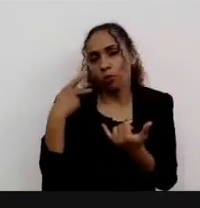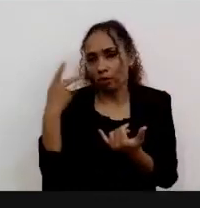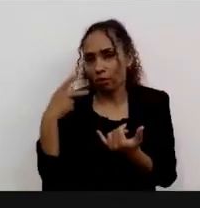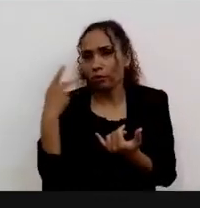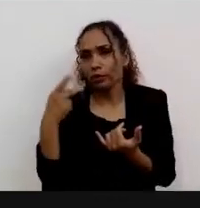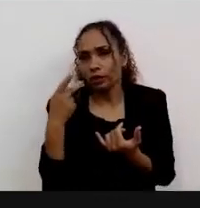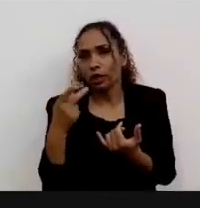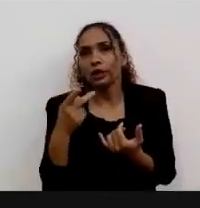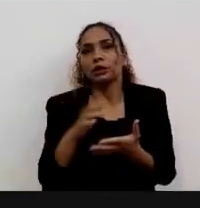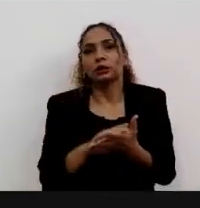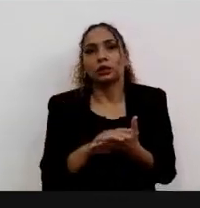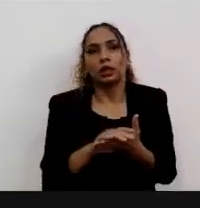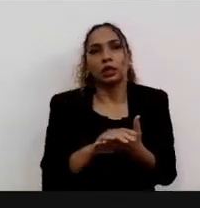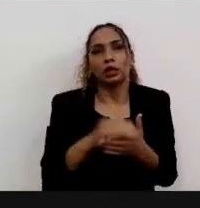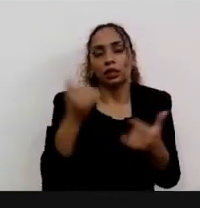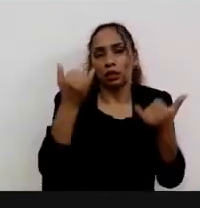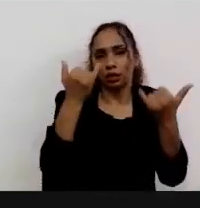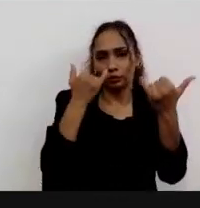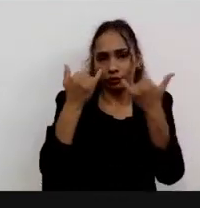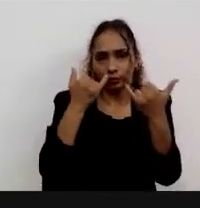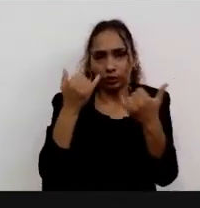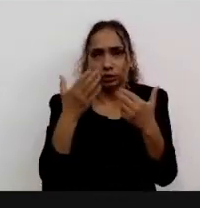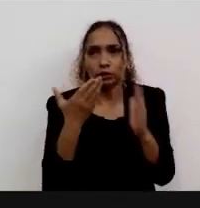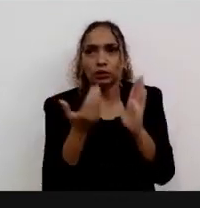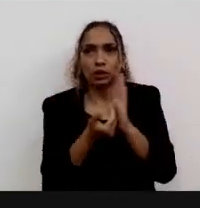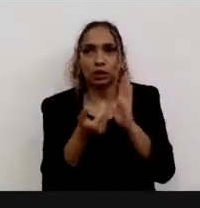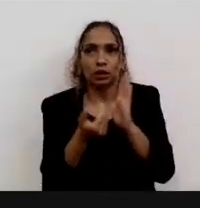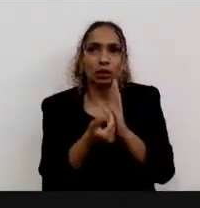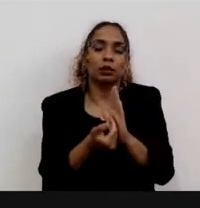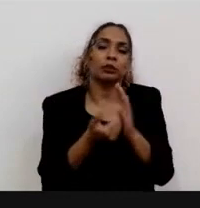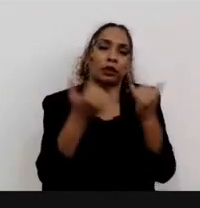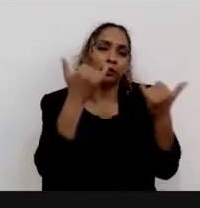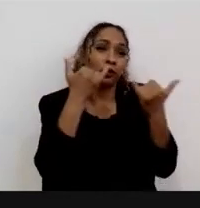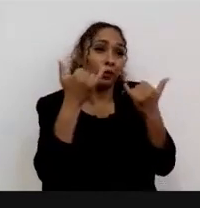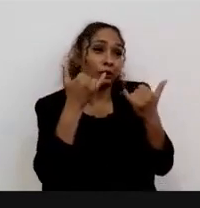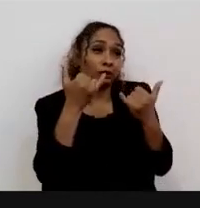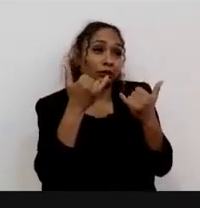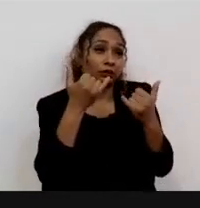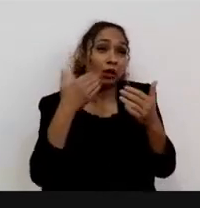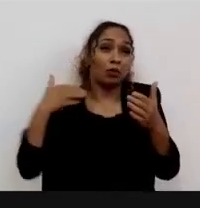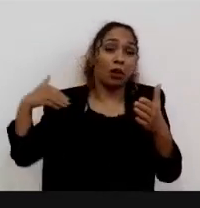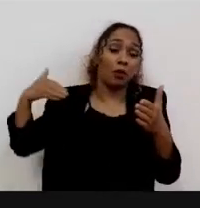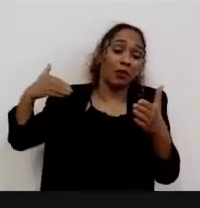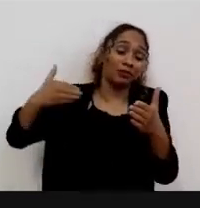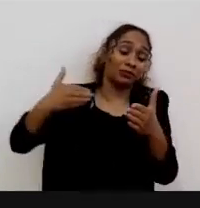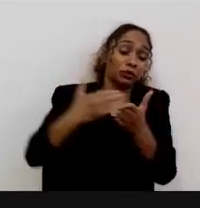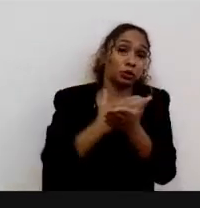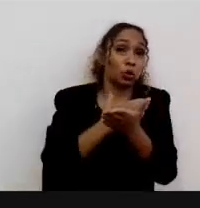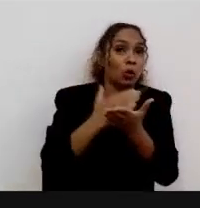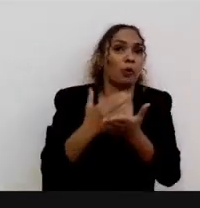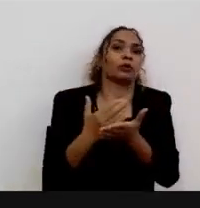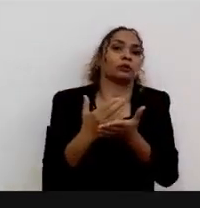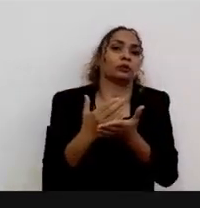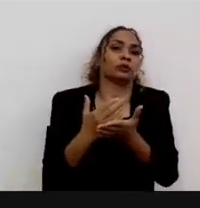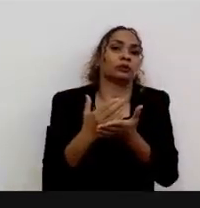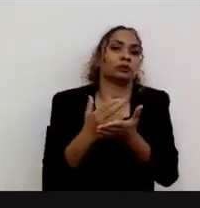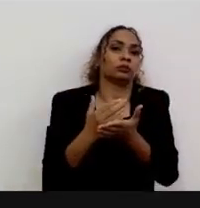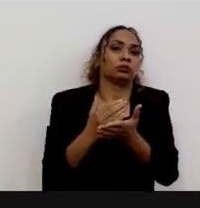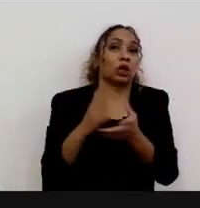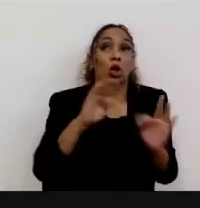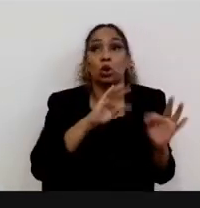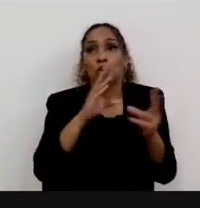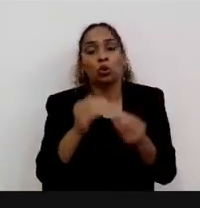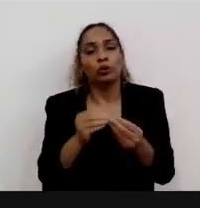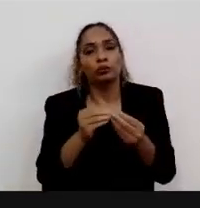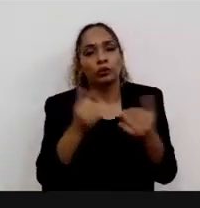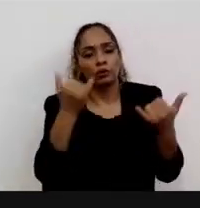gente tem nos dados abertos da Câmara os dados de parlamentares desde o início, né, completo. E alguns